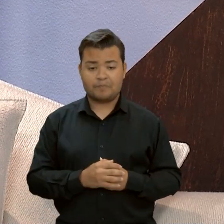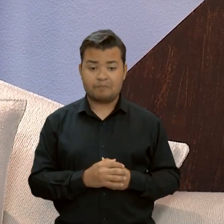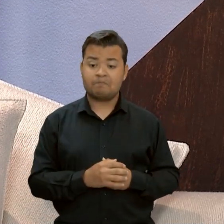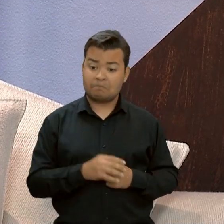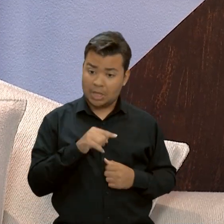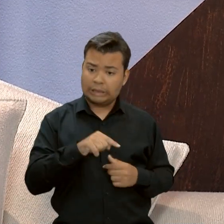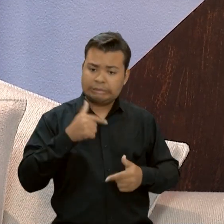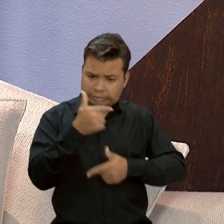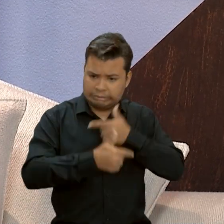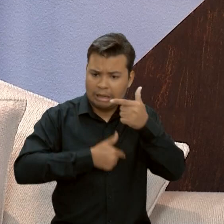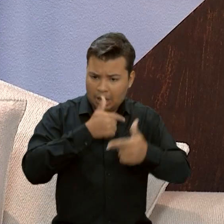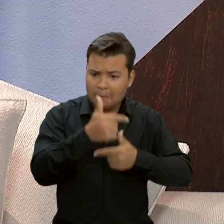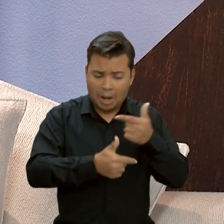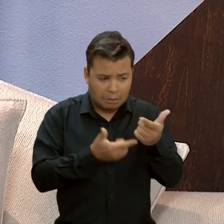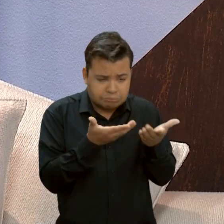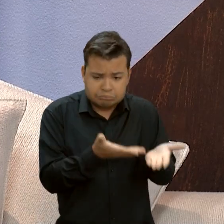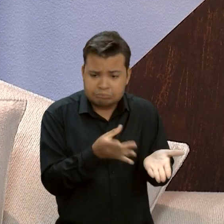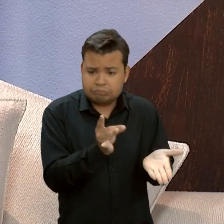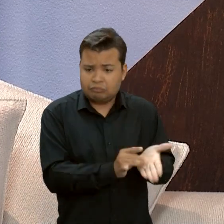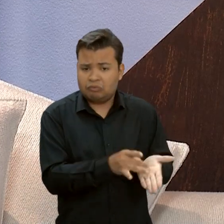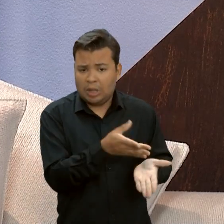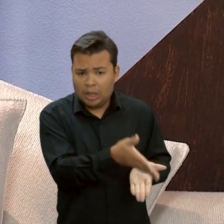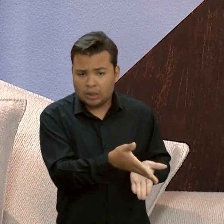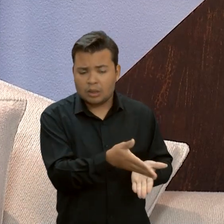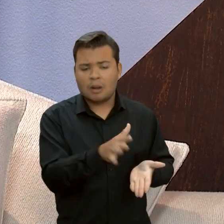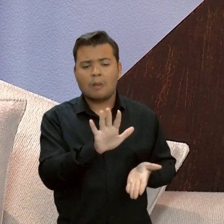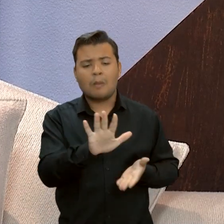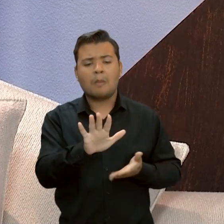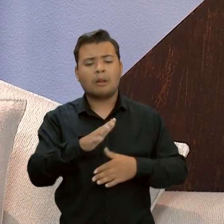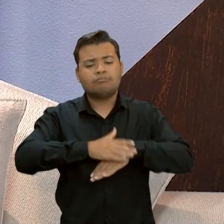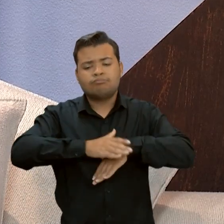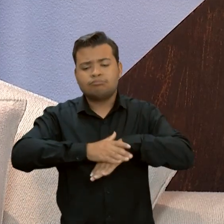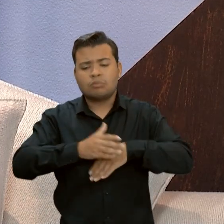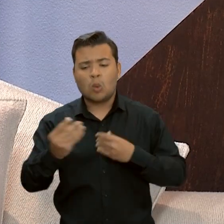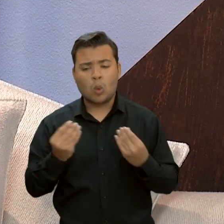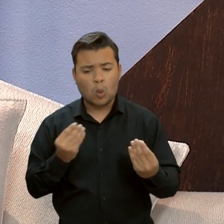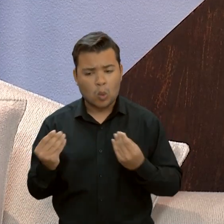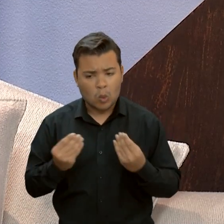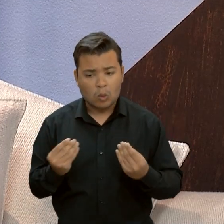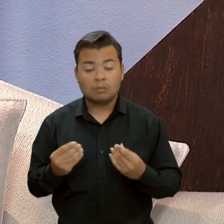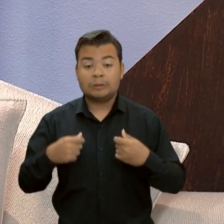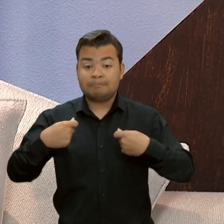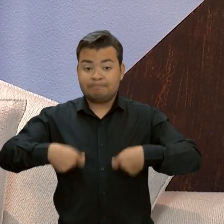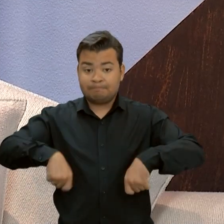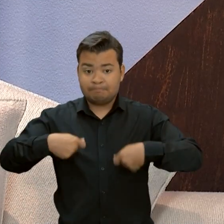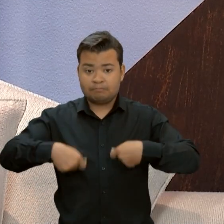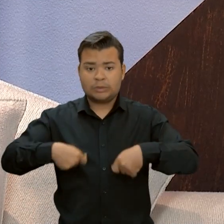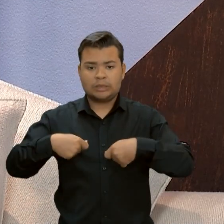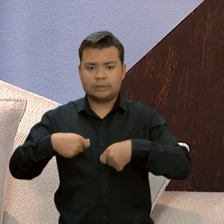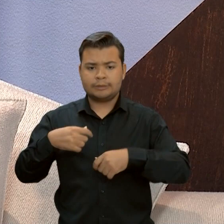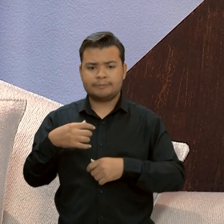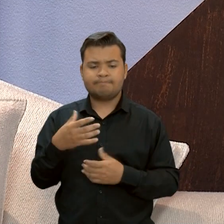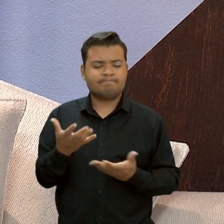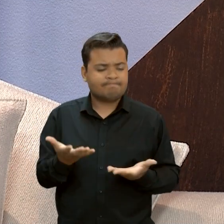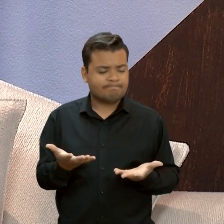um trabalho que fundamentalmente é feito por uma presença